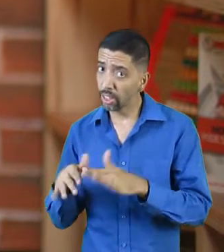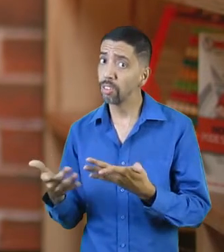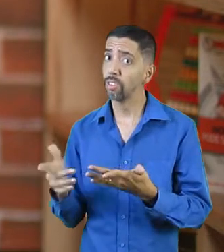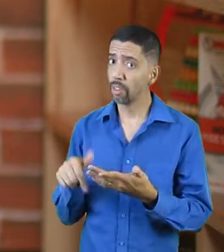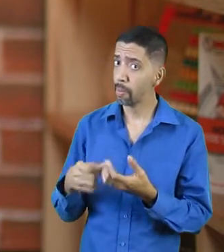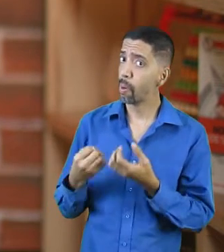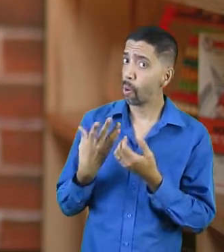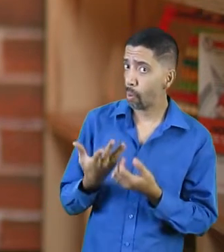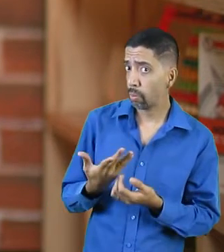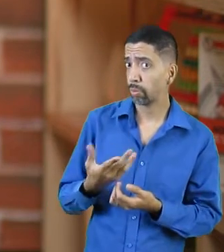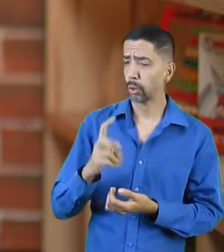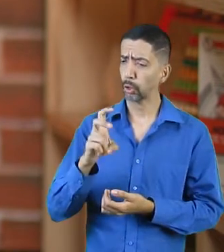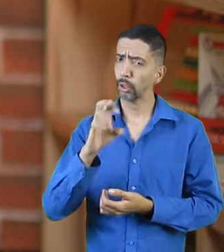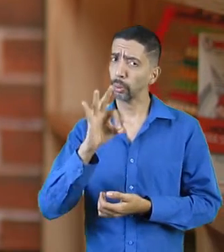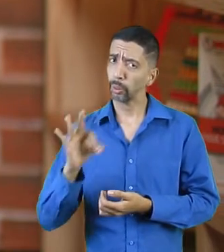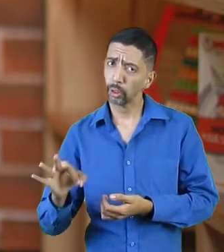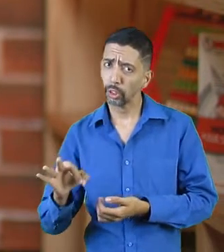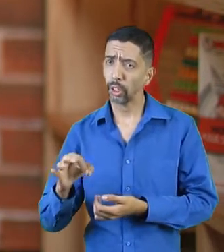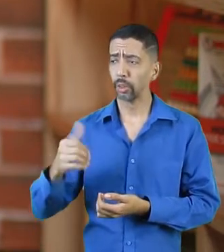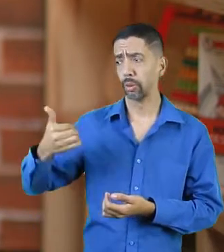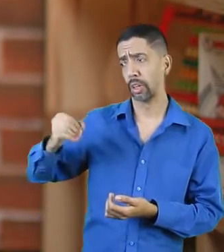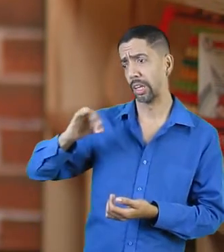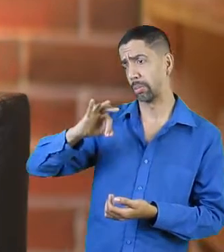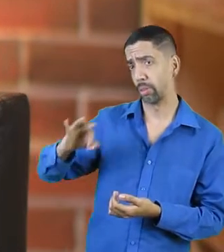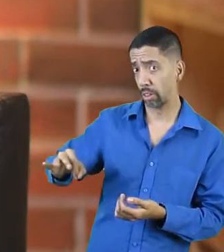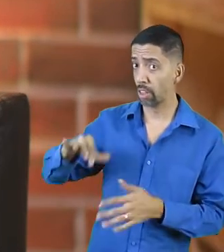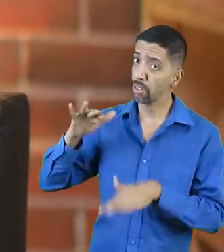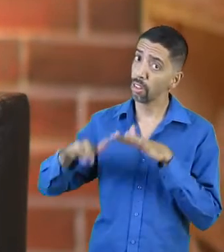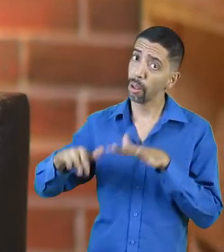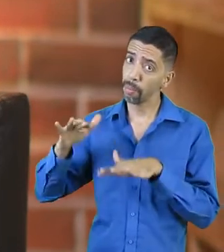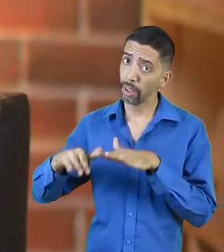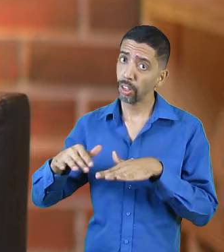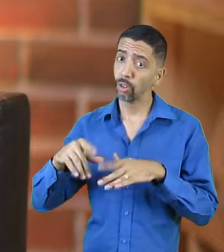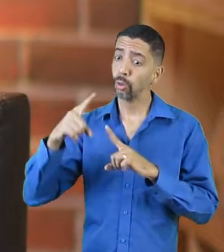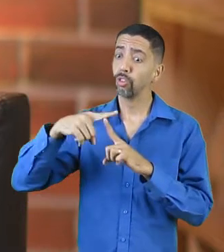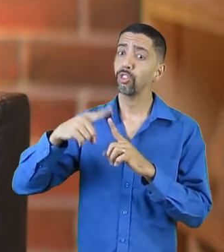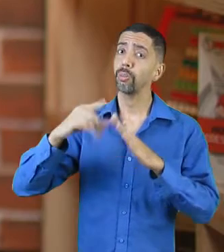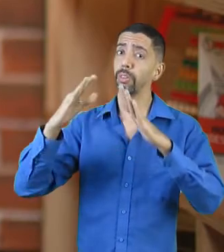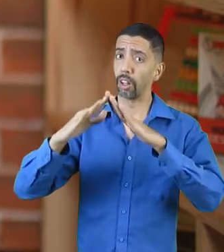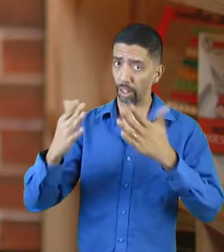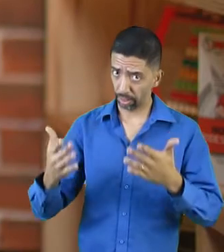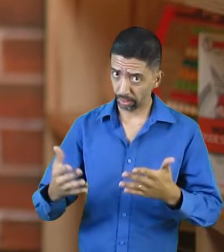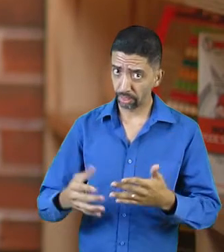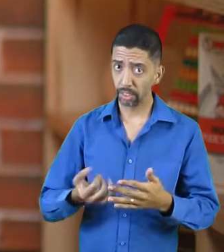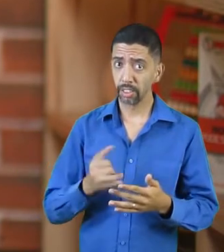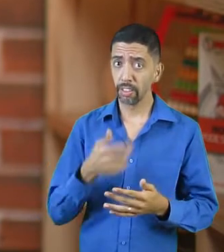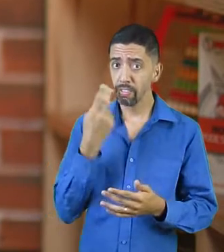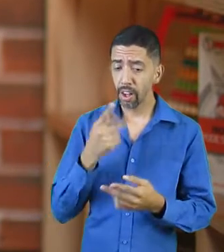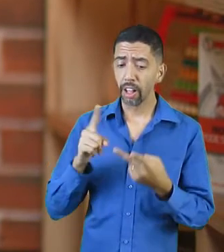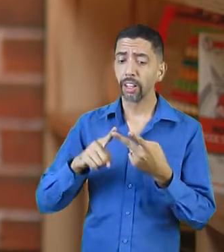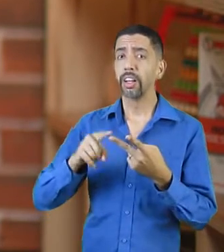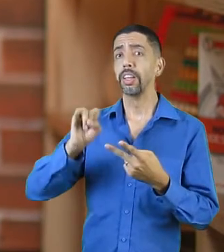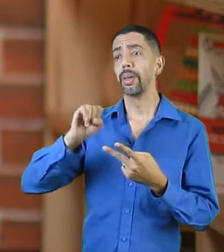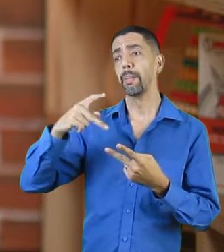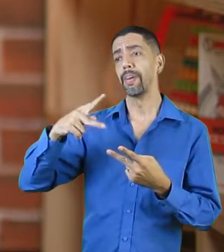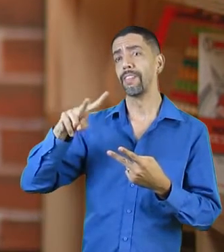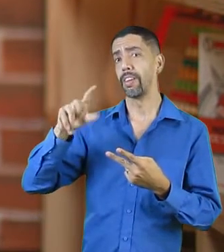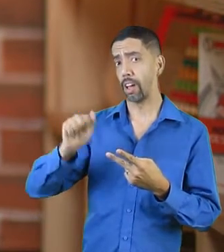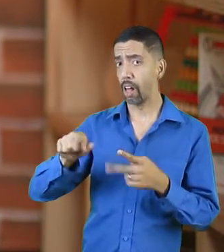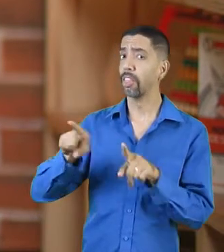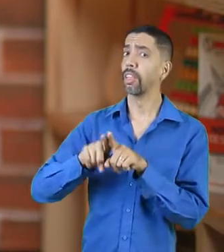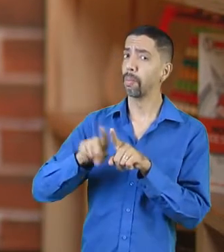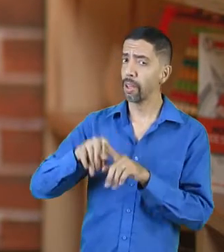geralmente é um desconto bacana de 5, 10%, dependendo do município. Quando falamos de IPVA, também